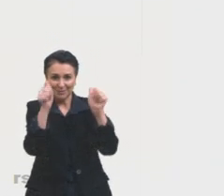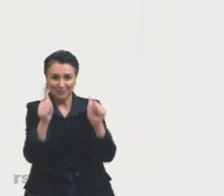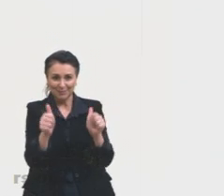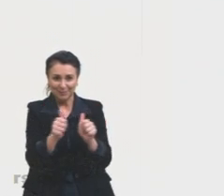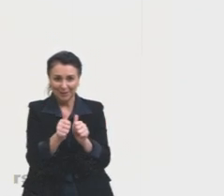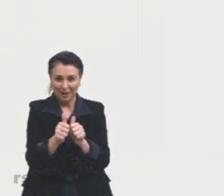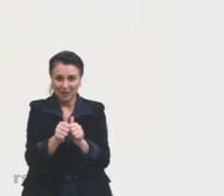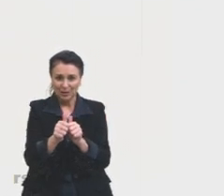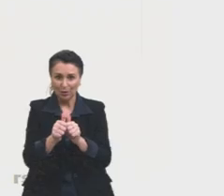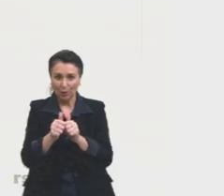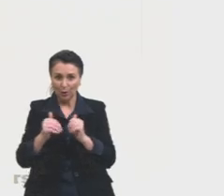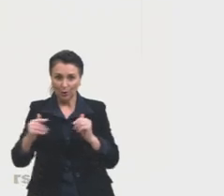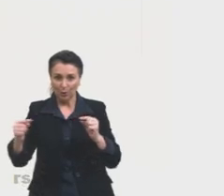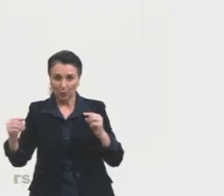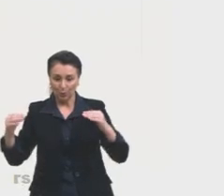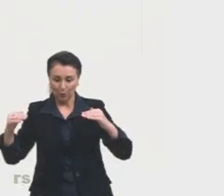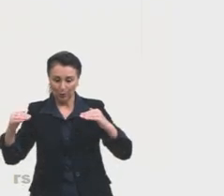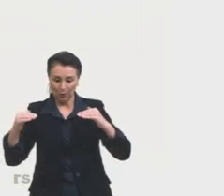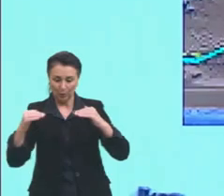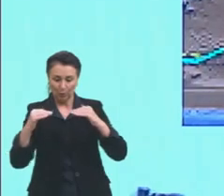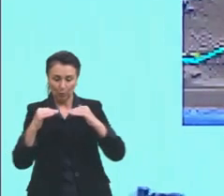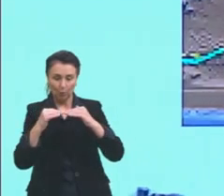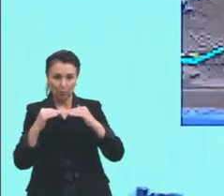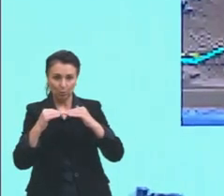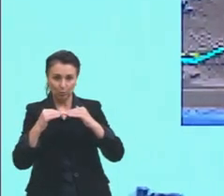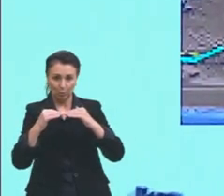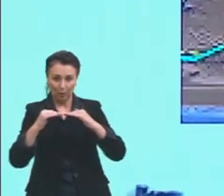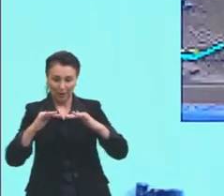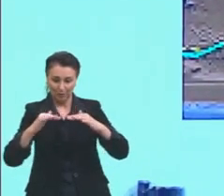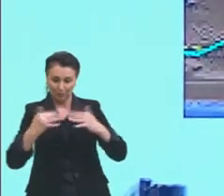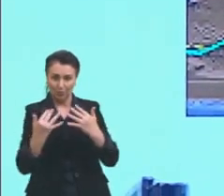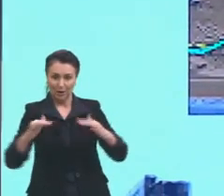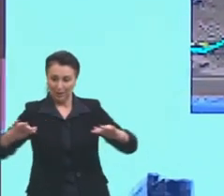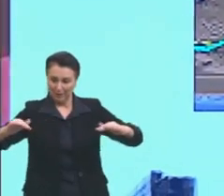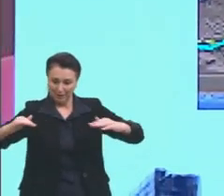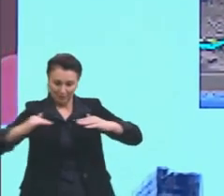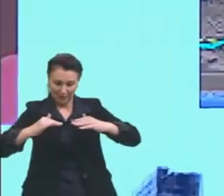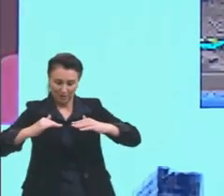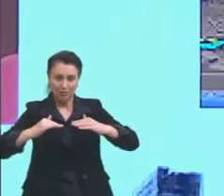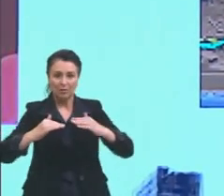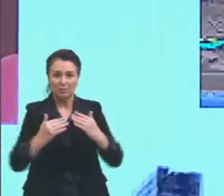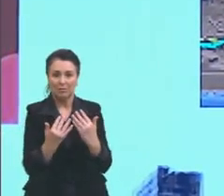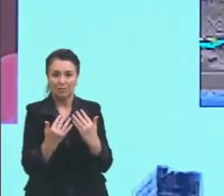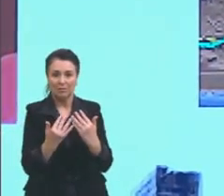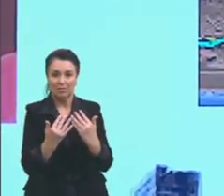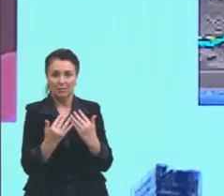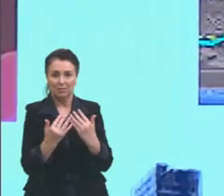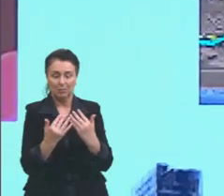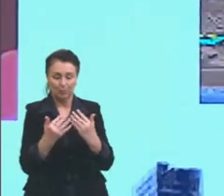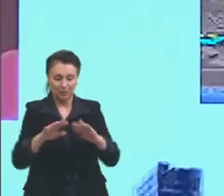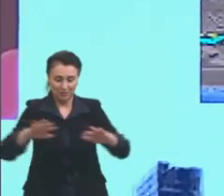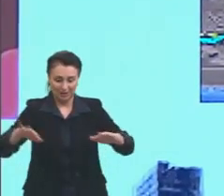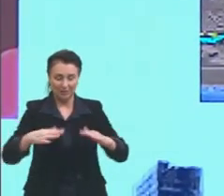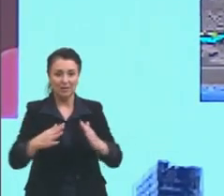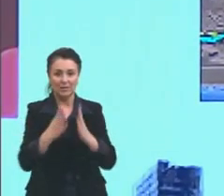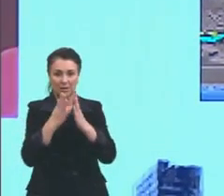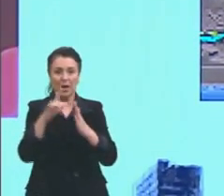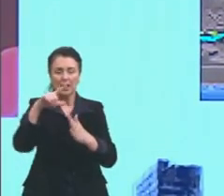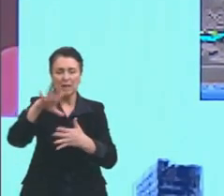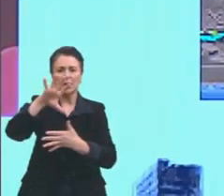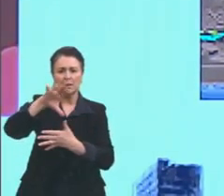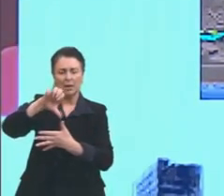esses encontros é de convergente ou aqui no na América do Sul né